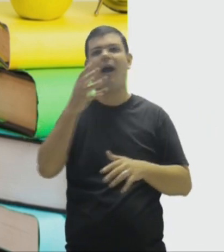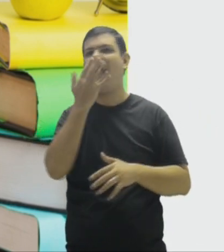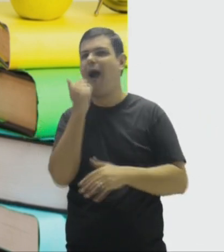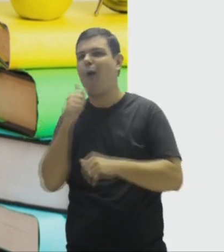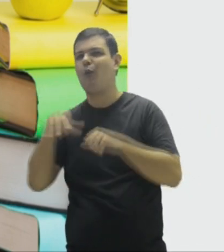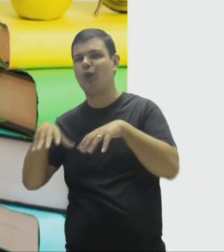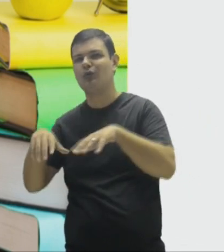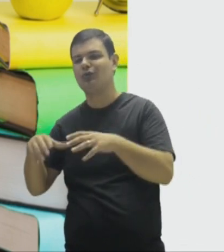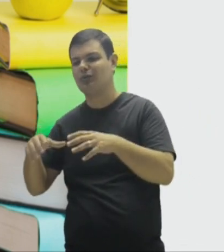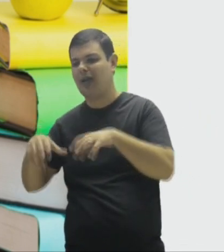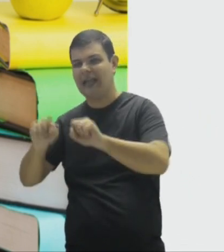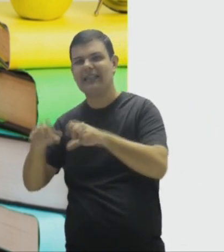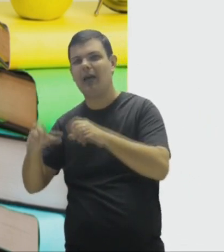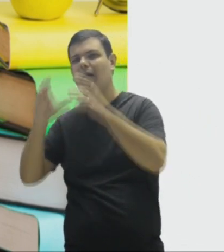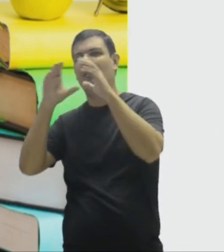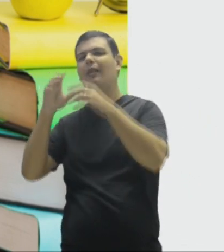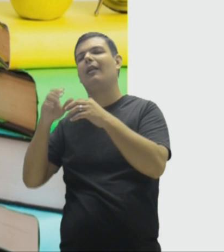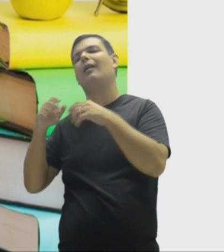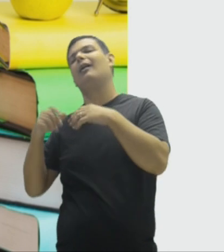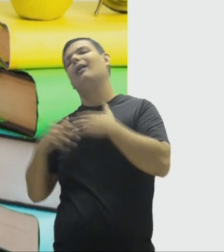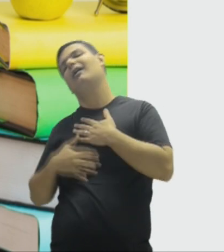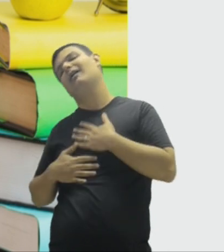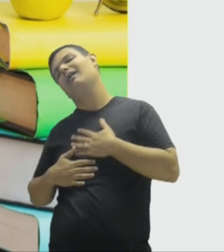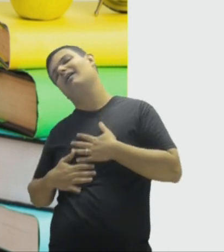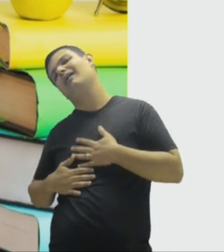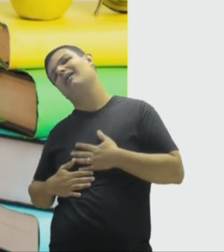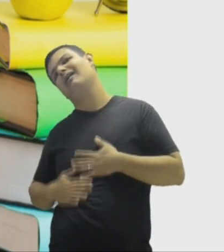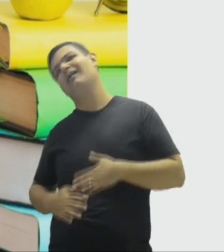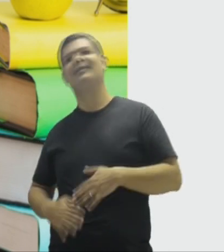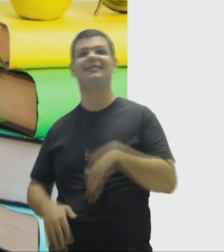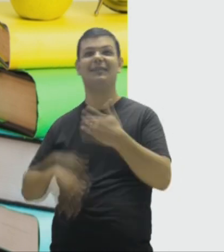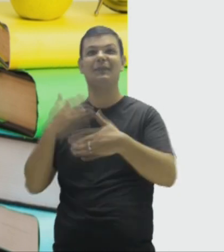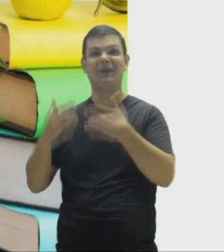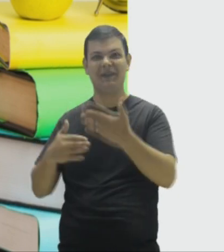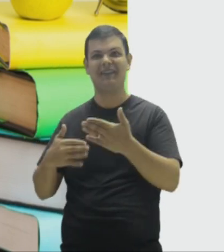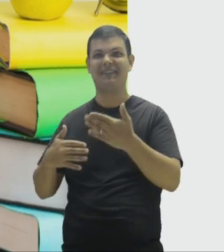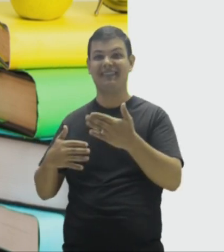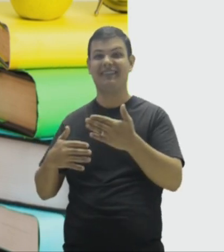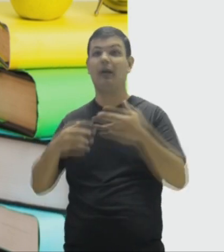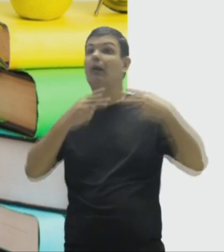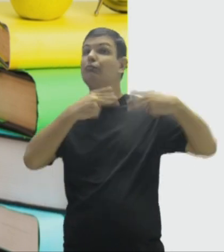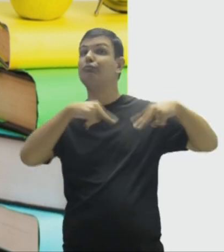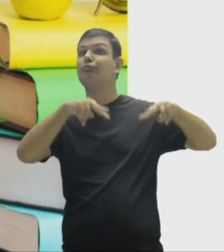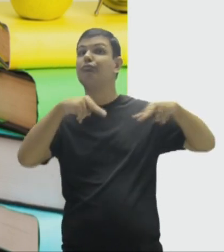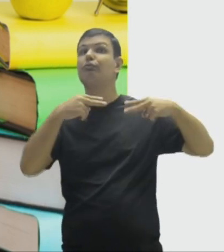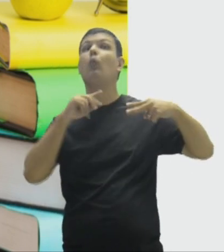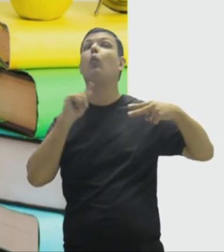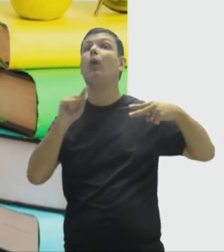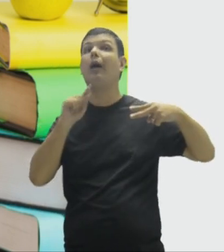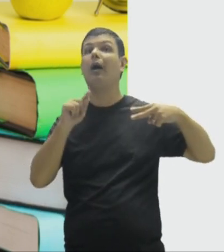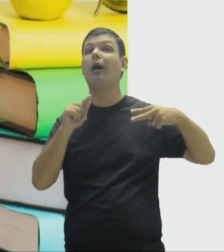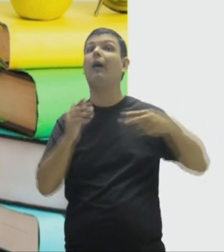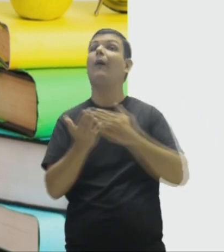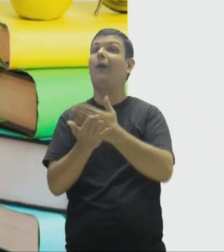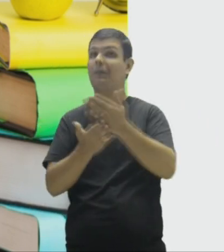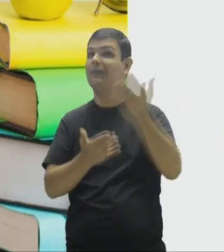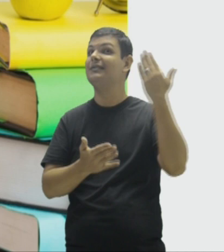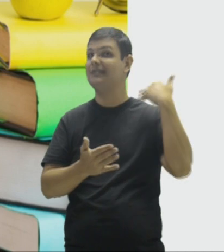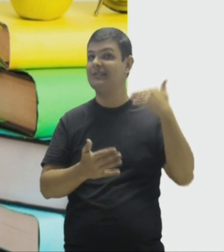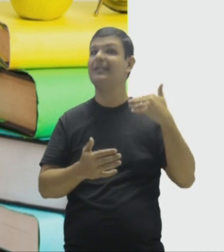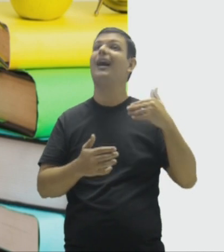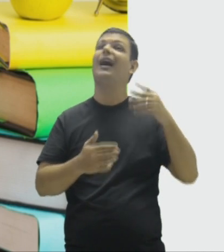aquele açaí, aí você deita na rede para tirar uma pestana, dormir um pouquinho. O hábito de dormir em rede é um hábito